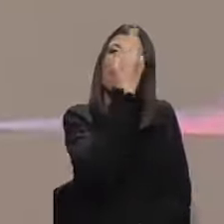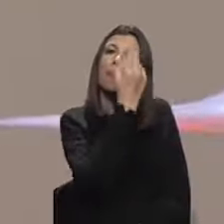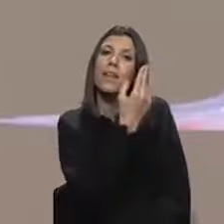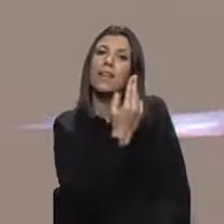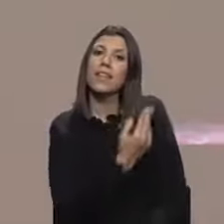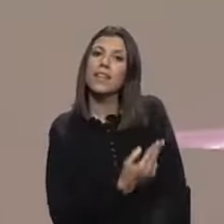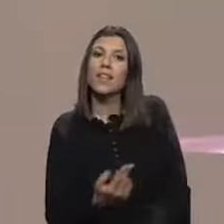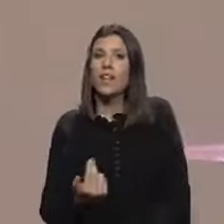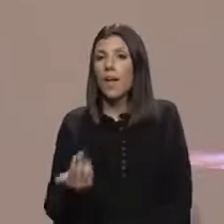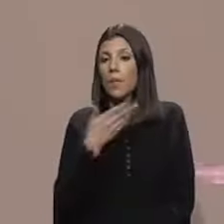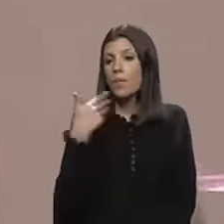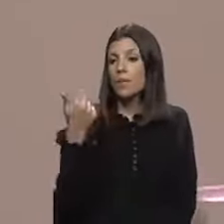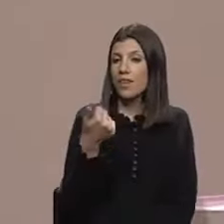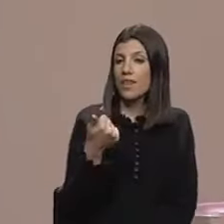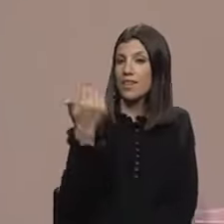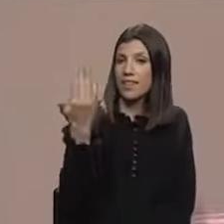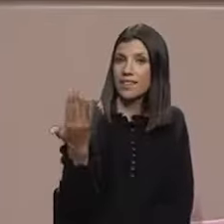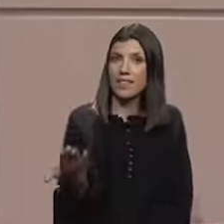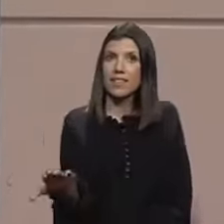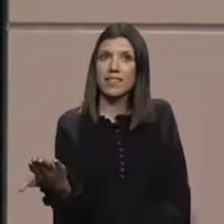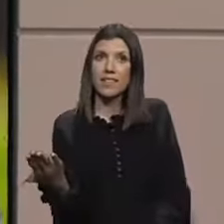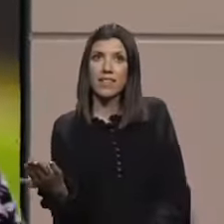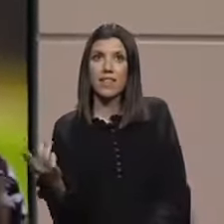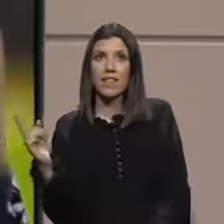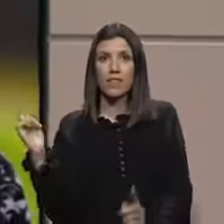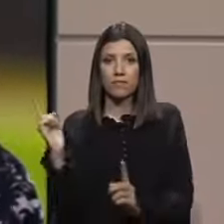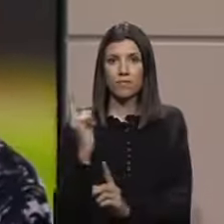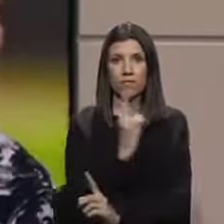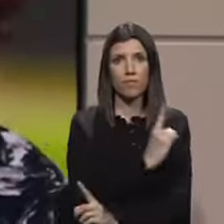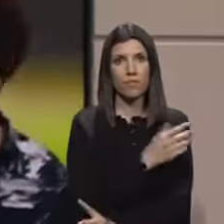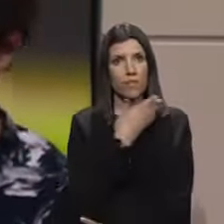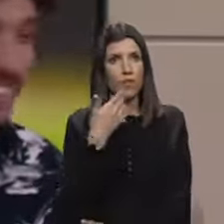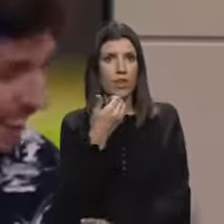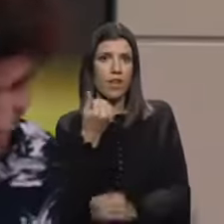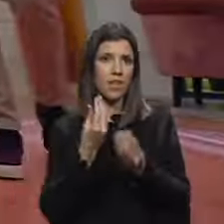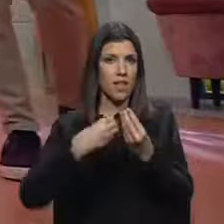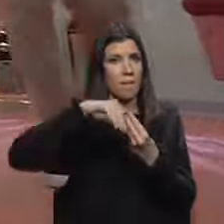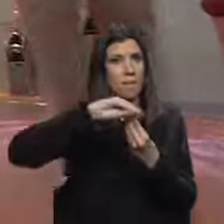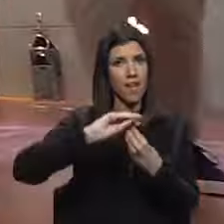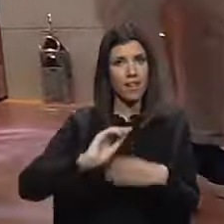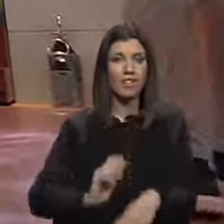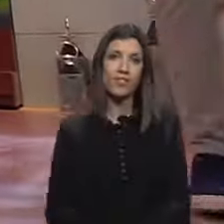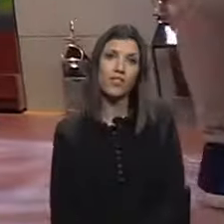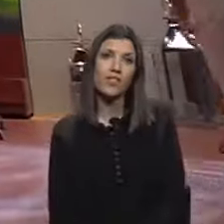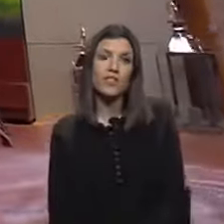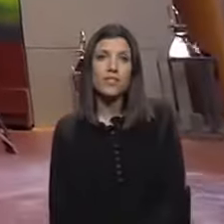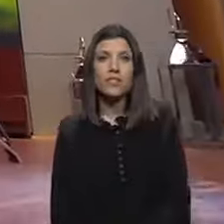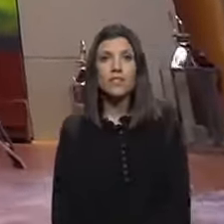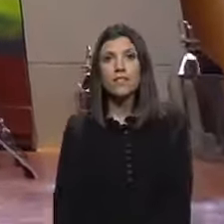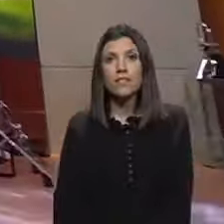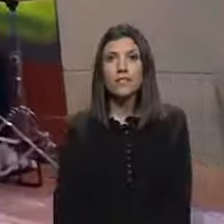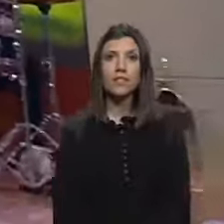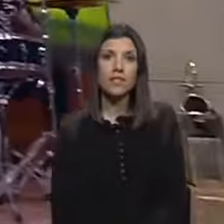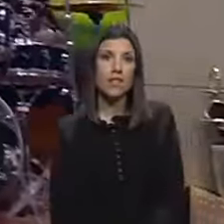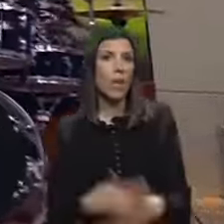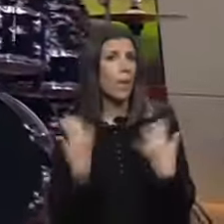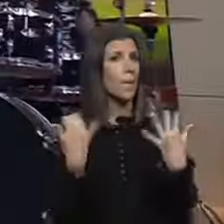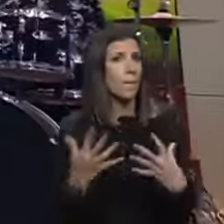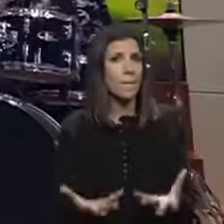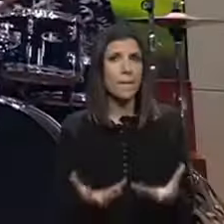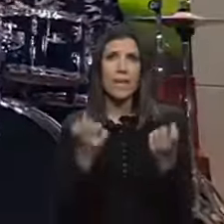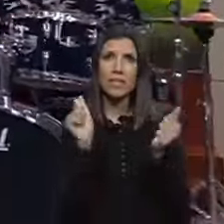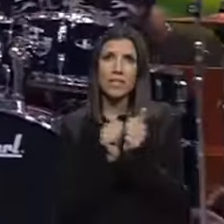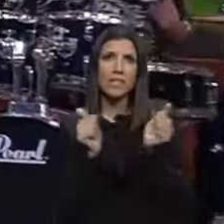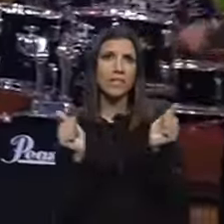bonita. Quando tu passas por mim ficas mais bonita. Não vejo a hora de te ter e